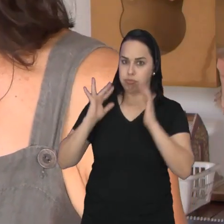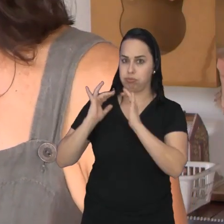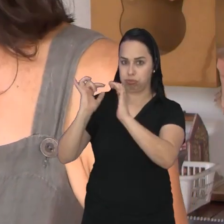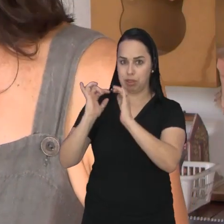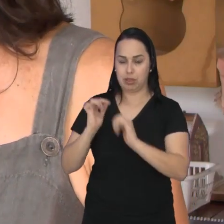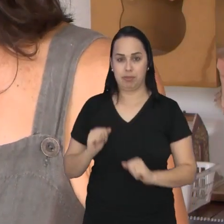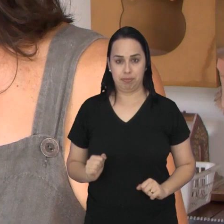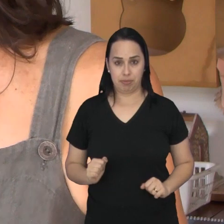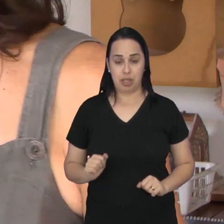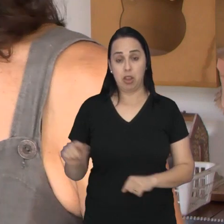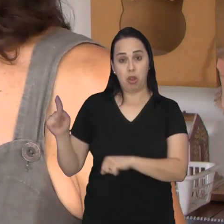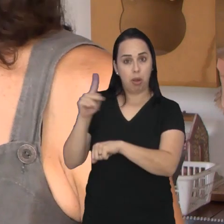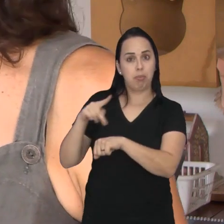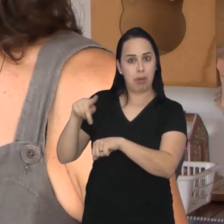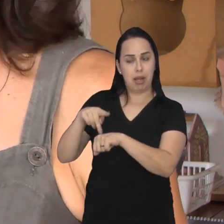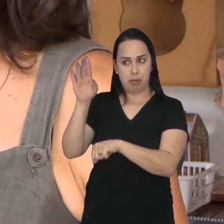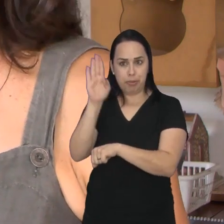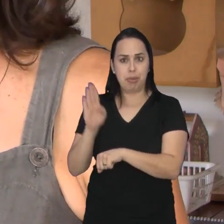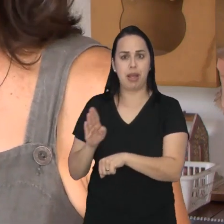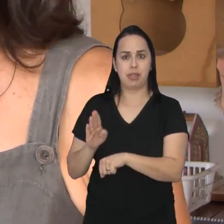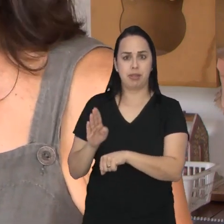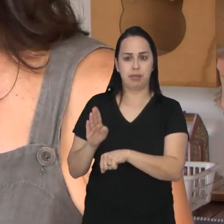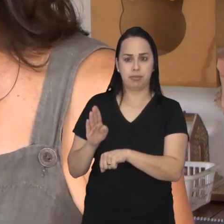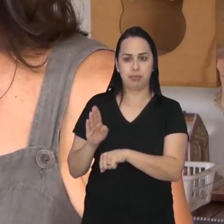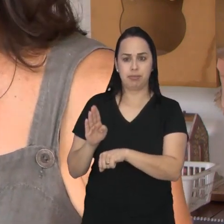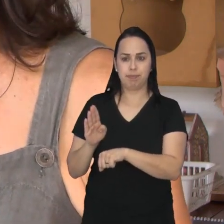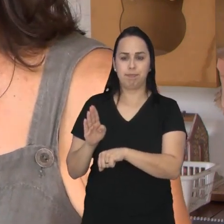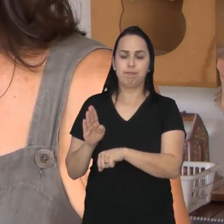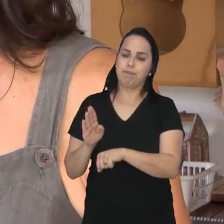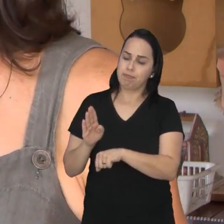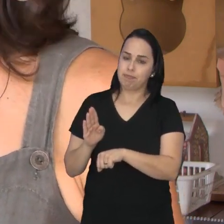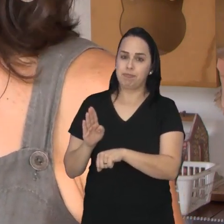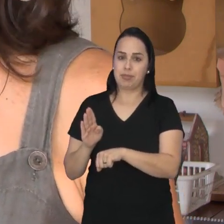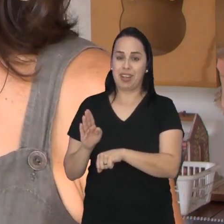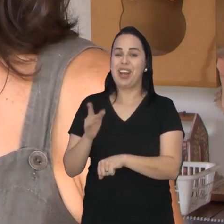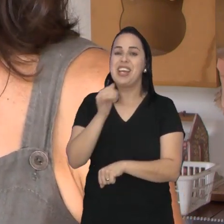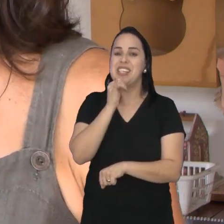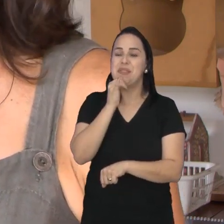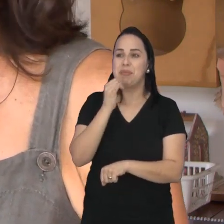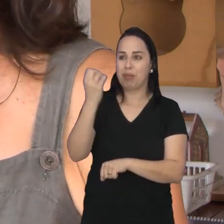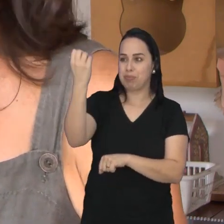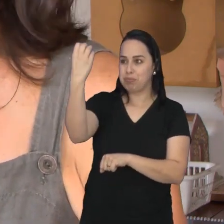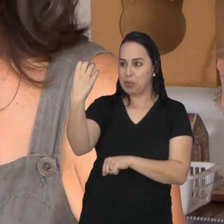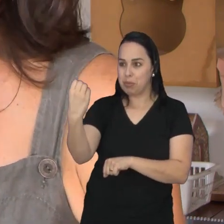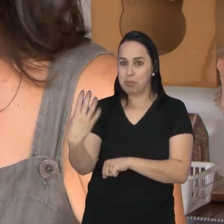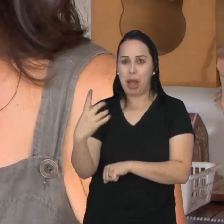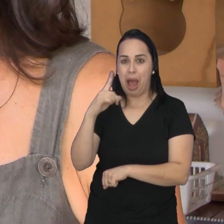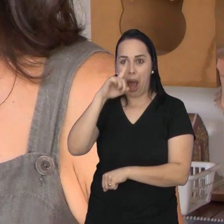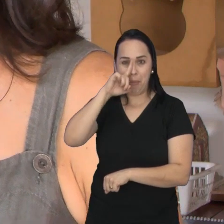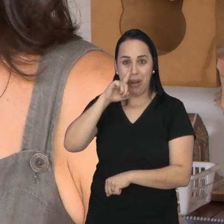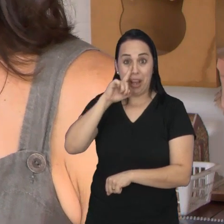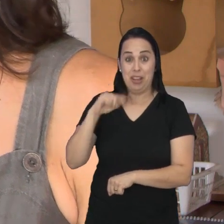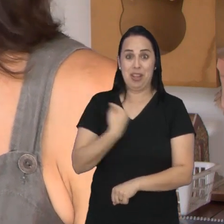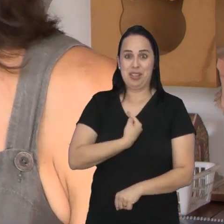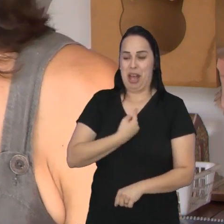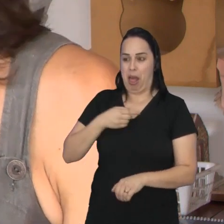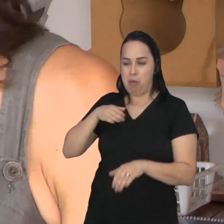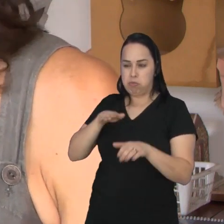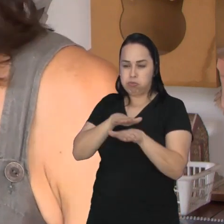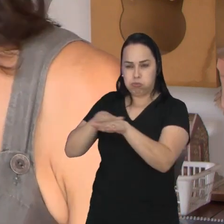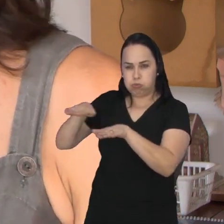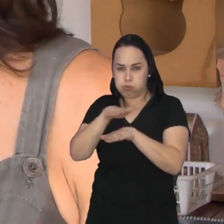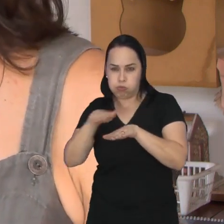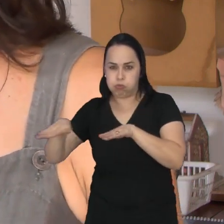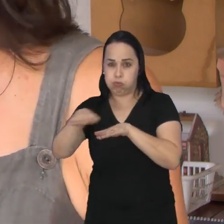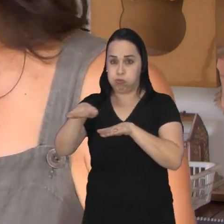reflexão. Nós somos um país onde, para a gente, o sinal amarelo é um sinal que a gente passa